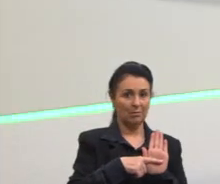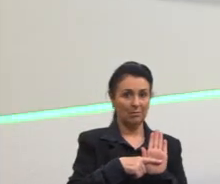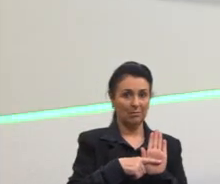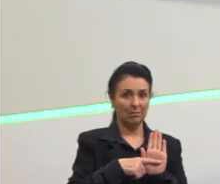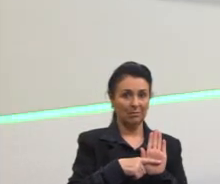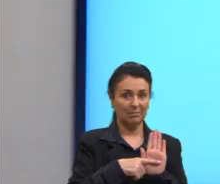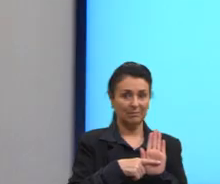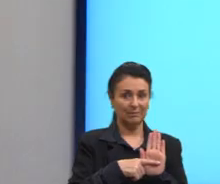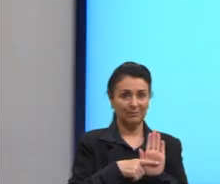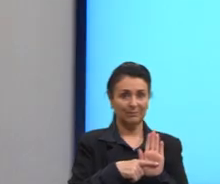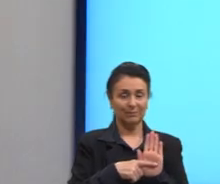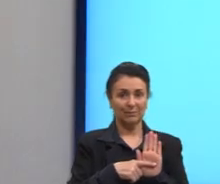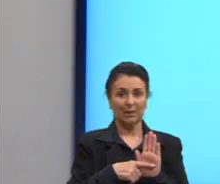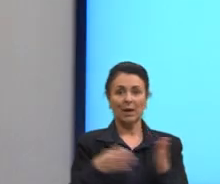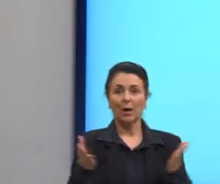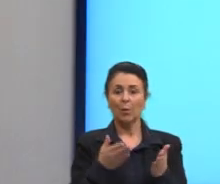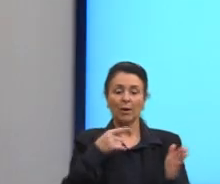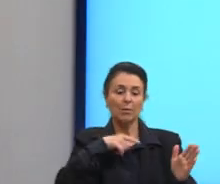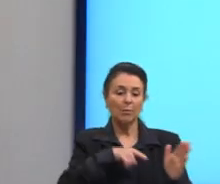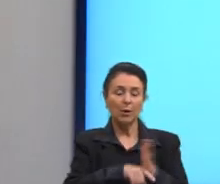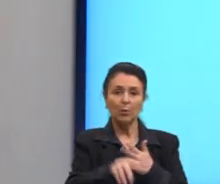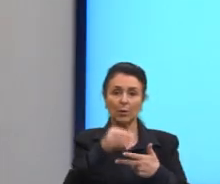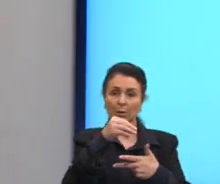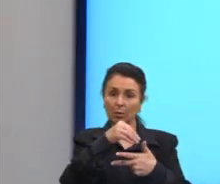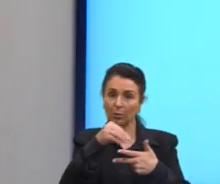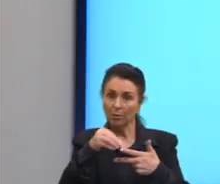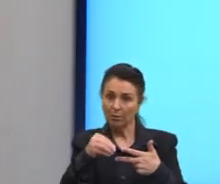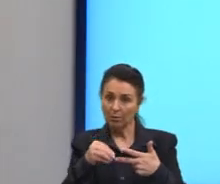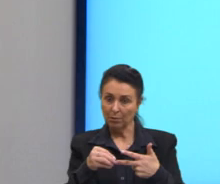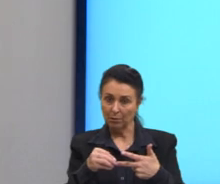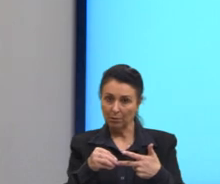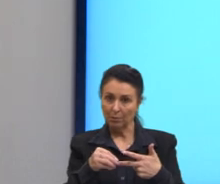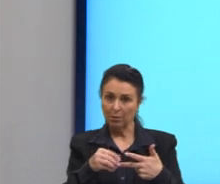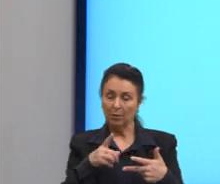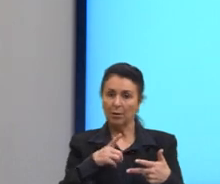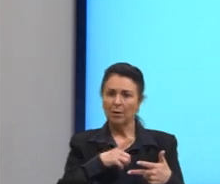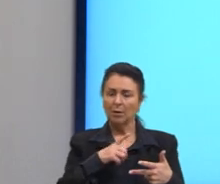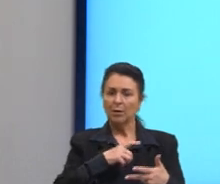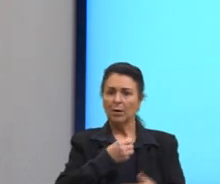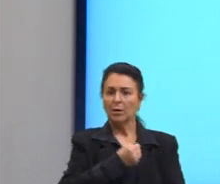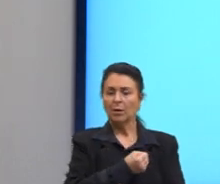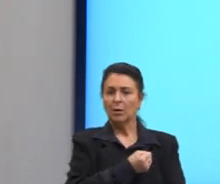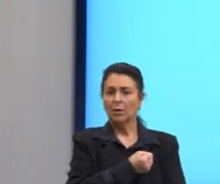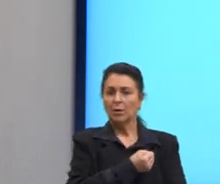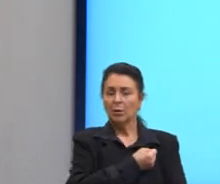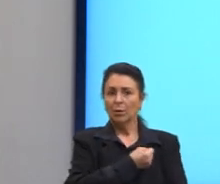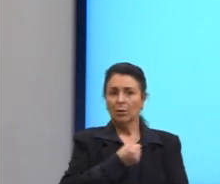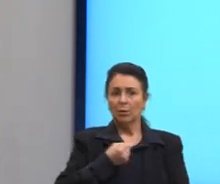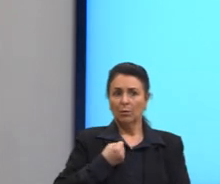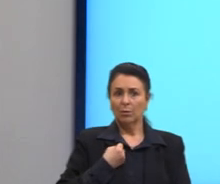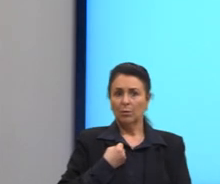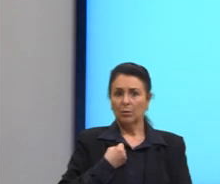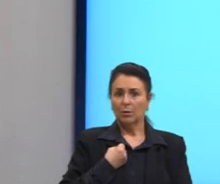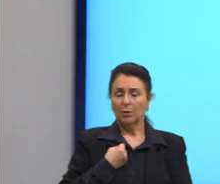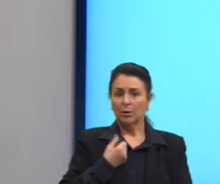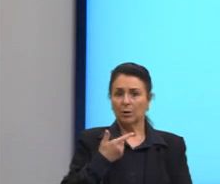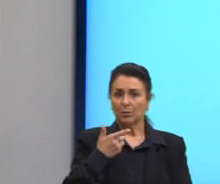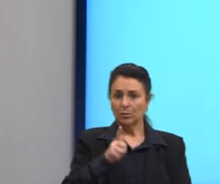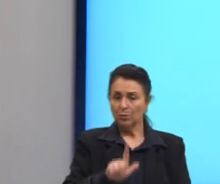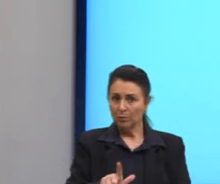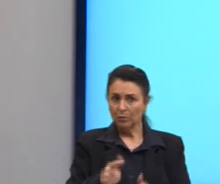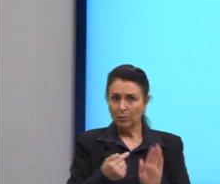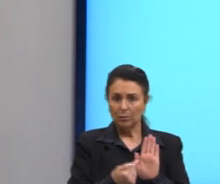e aqui eu tenho uma questão do Enem onde eu tenho o número onde retornando